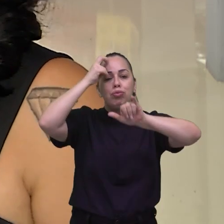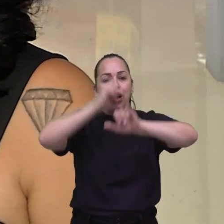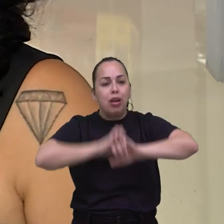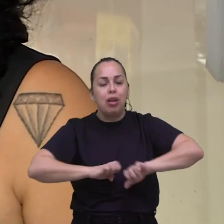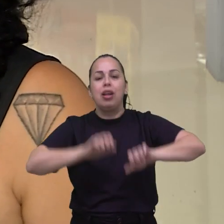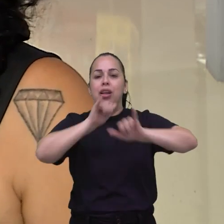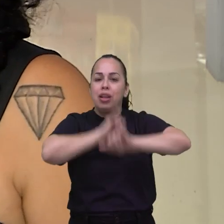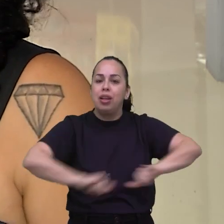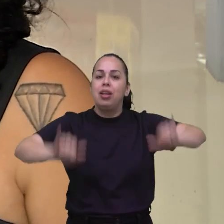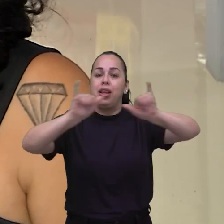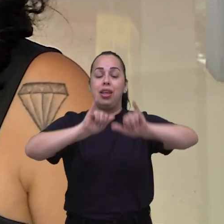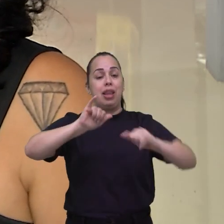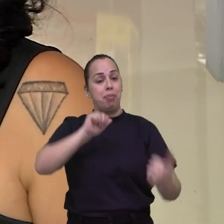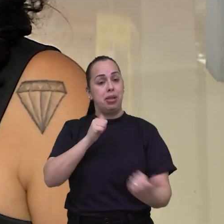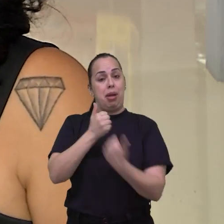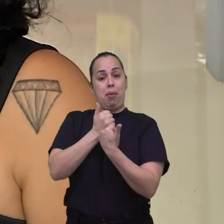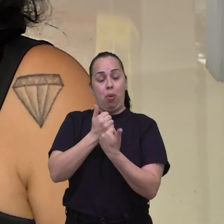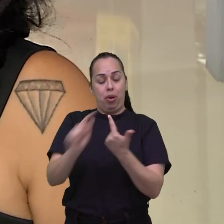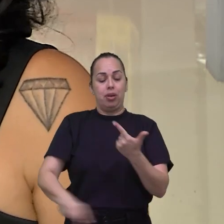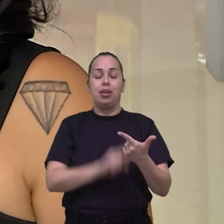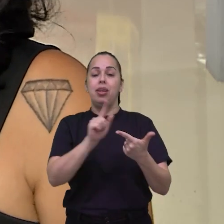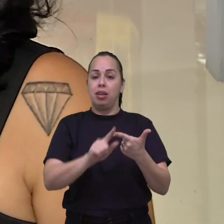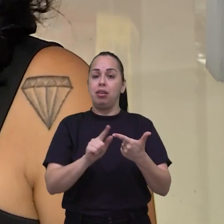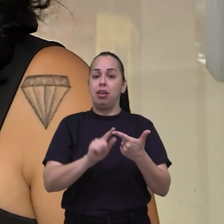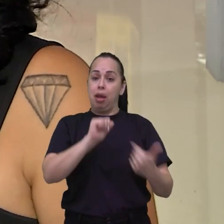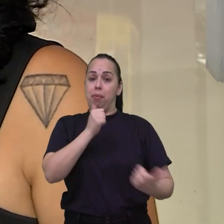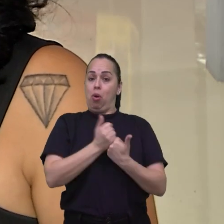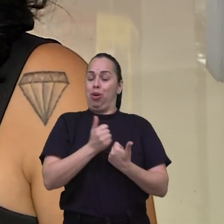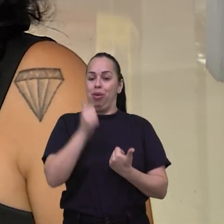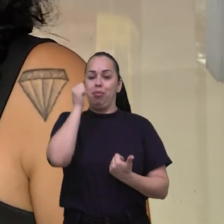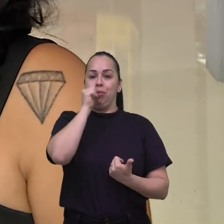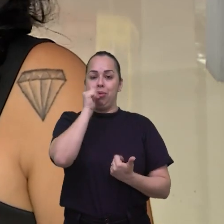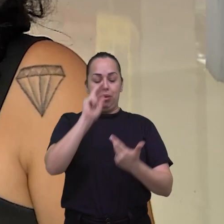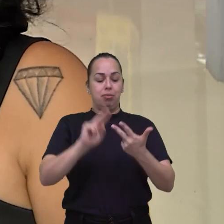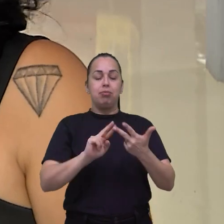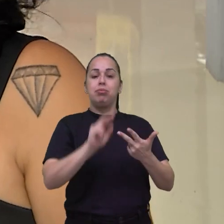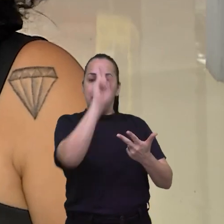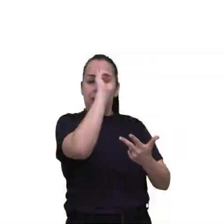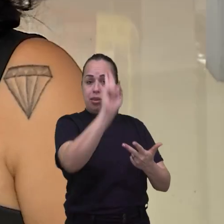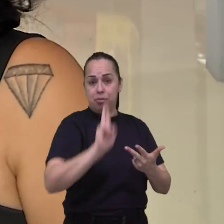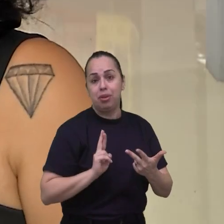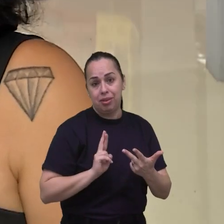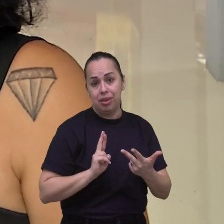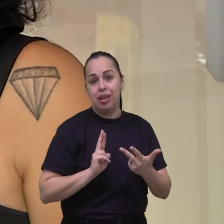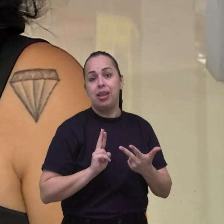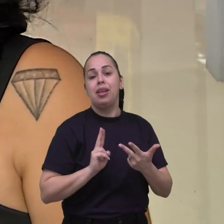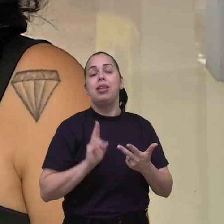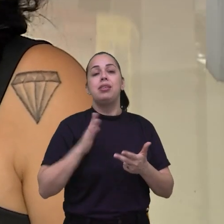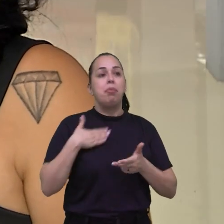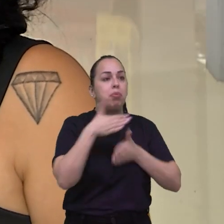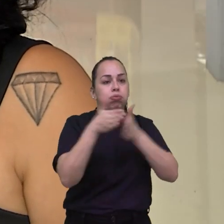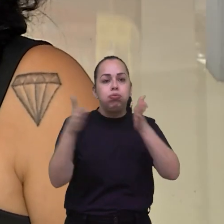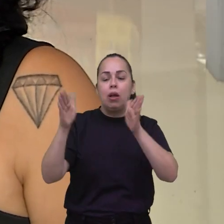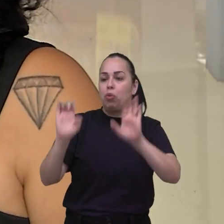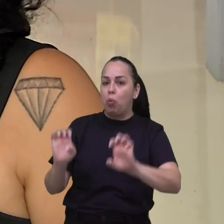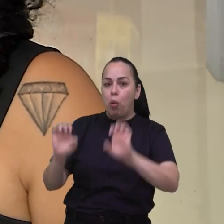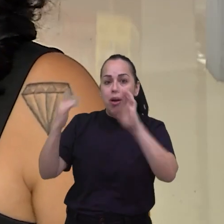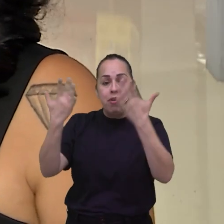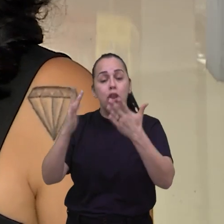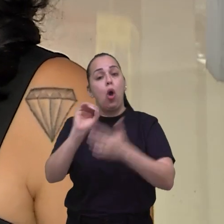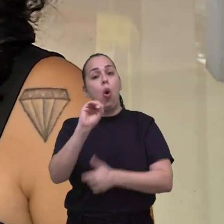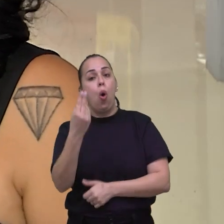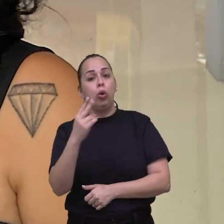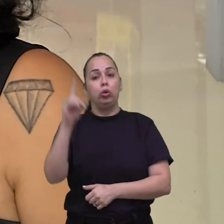nossa cultura, né? Ter mais apoio como pin-up e como mulher também. E ter mais respeito também, né? Sendo